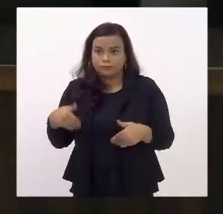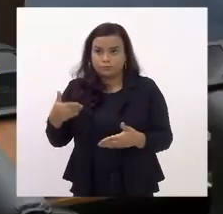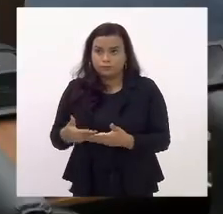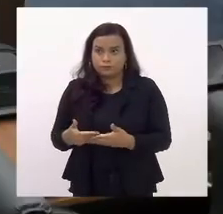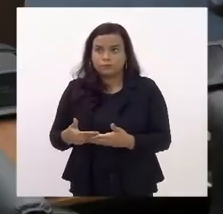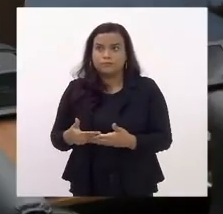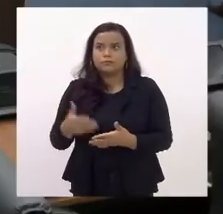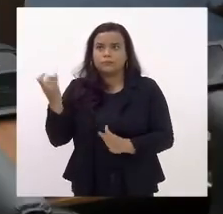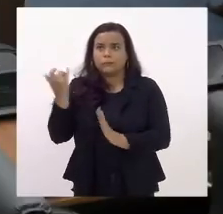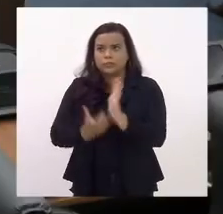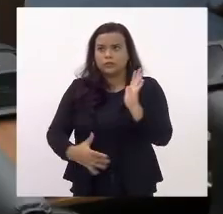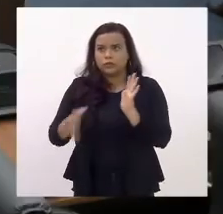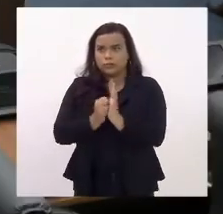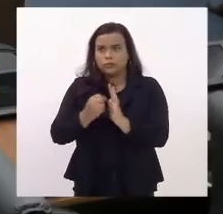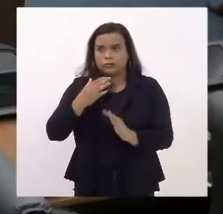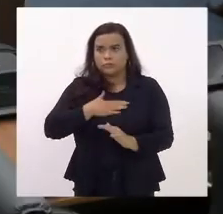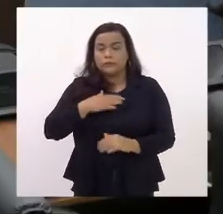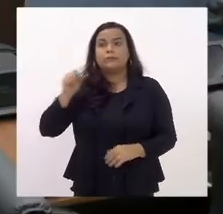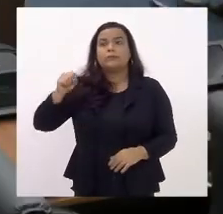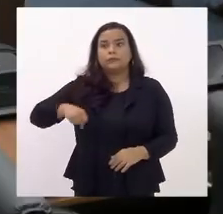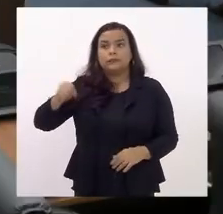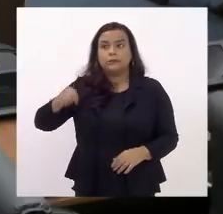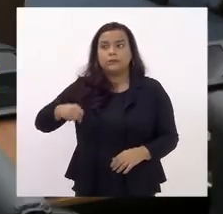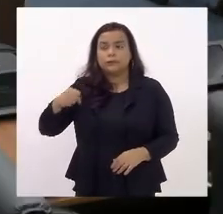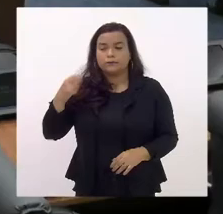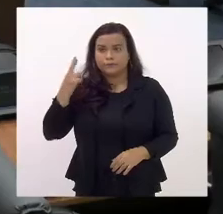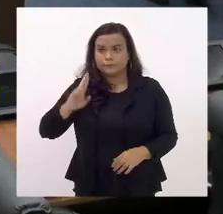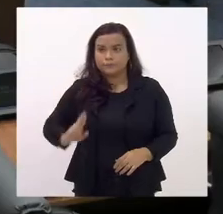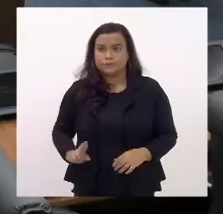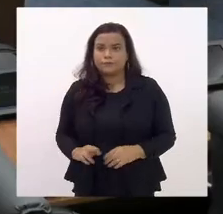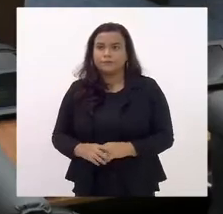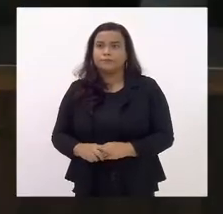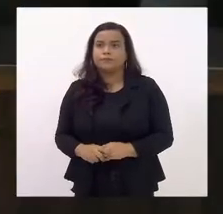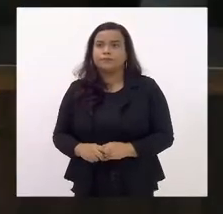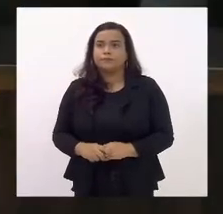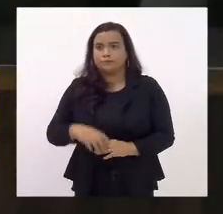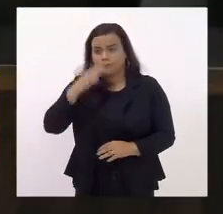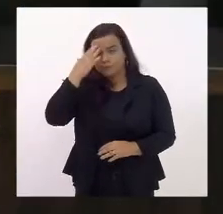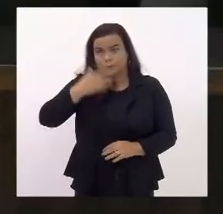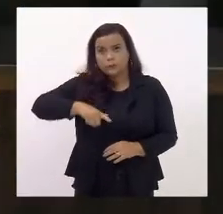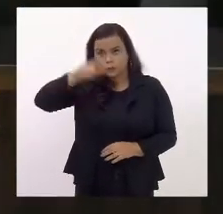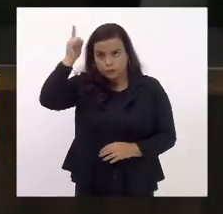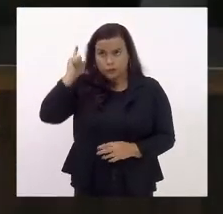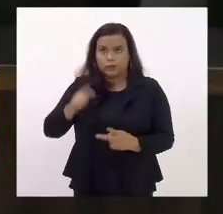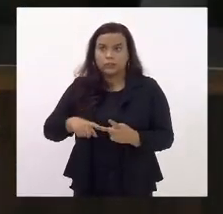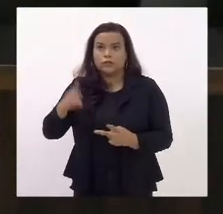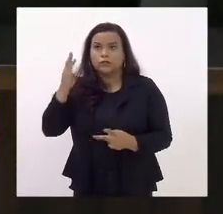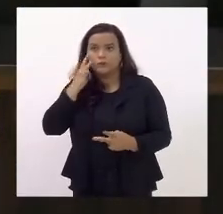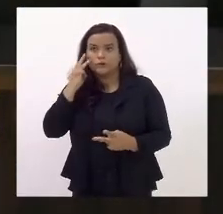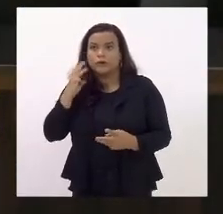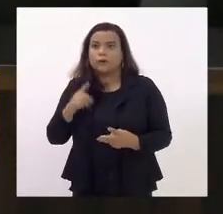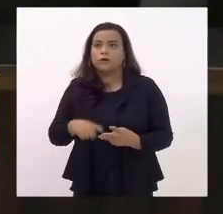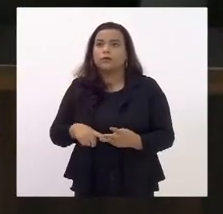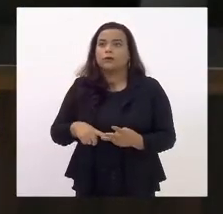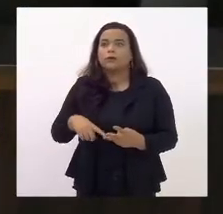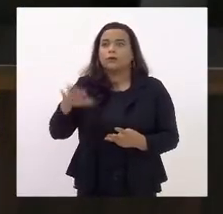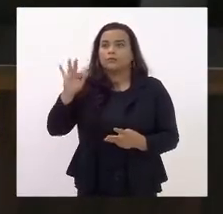senhor me escreveu, presidente? Sim, senhora. Obrigada. Luiz Paulo, Valdeque, Flávio Serafini e Mônica